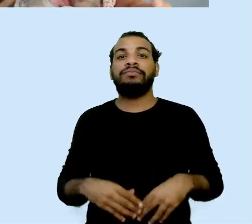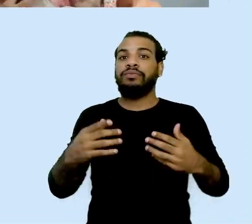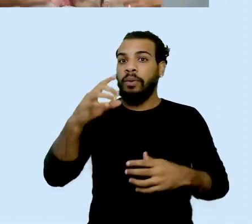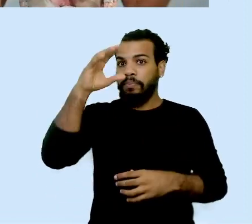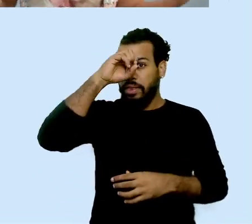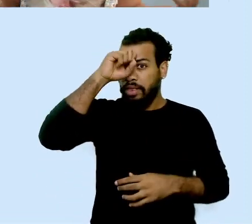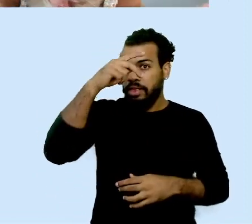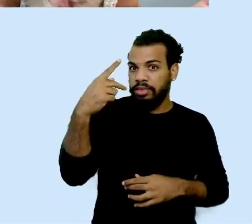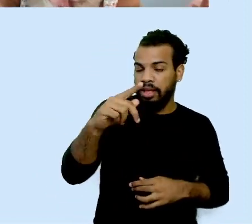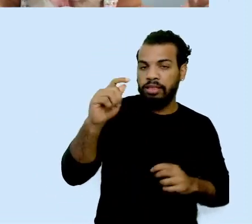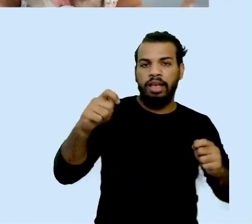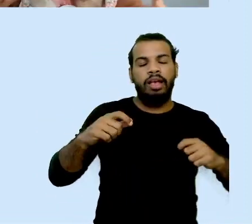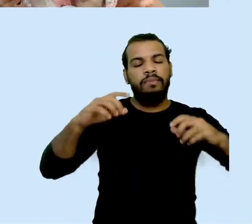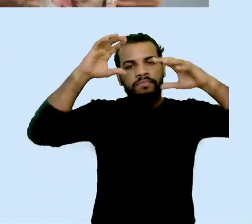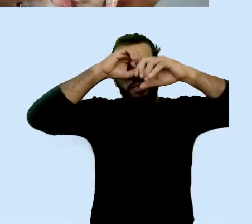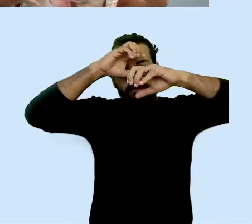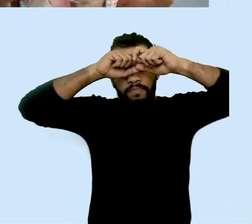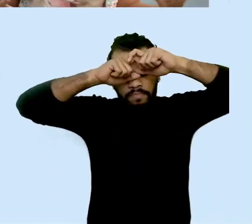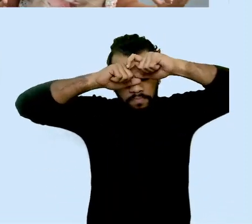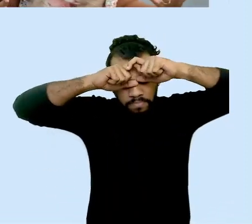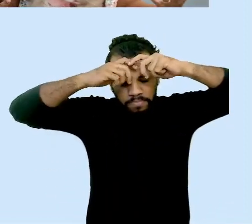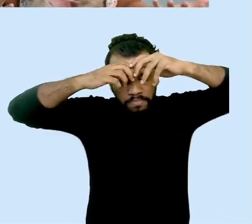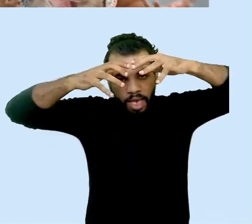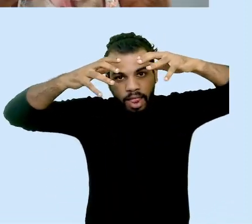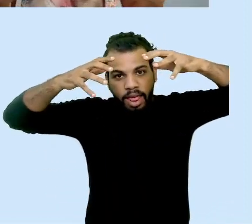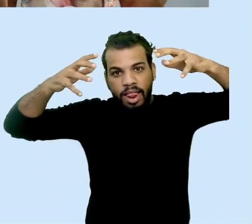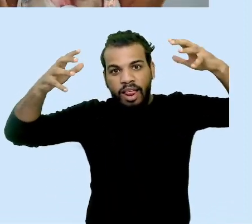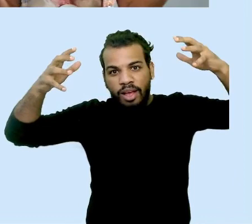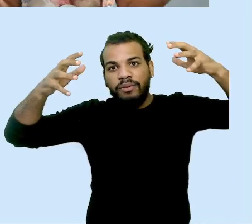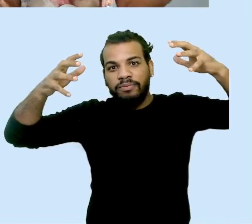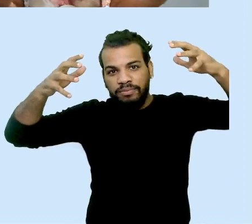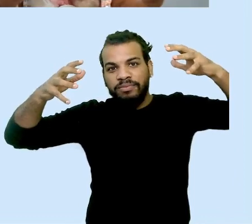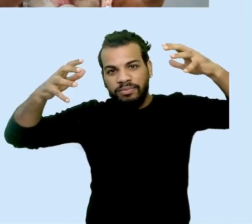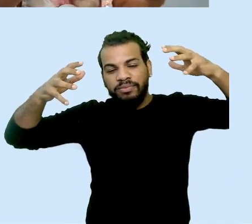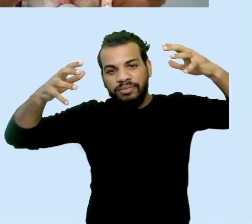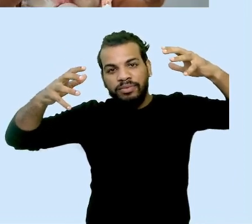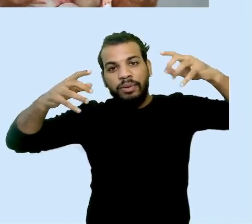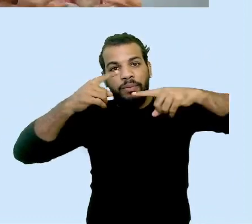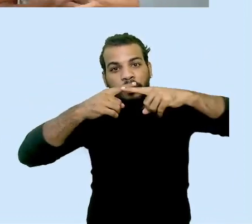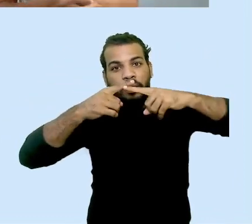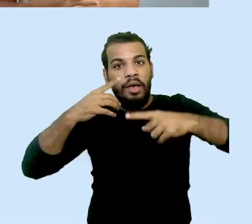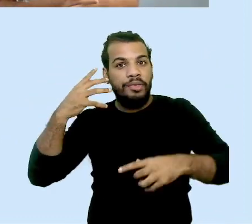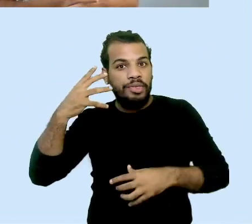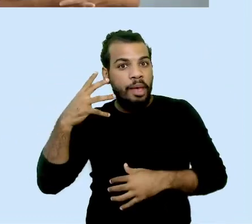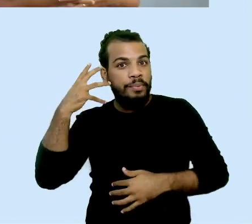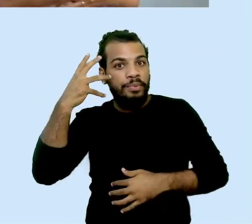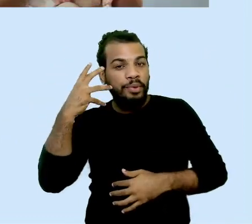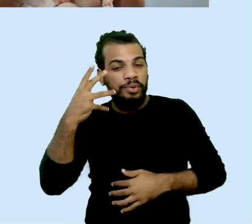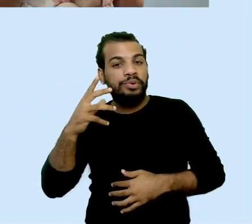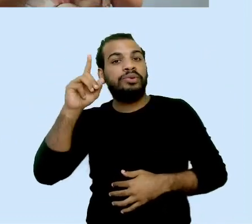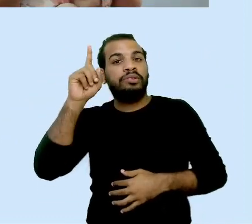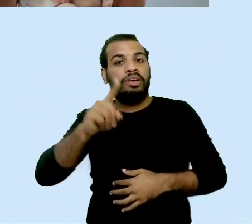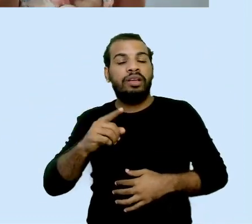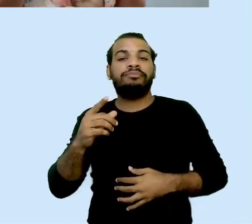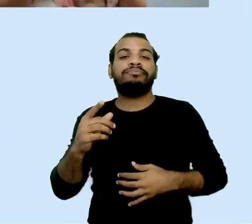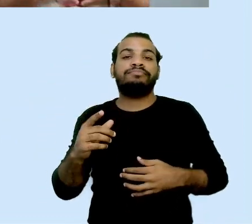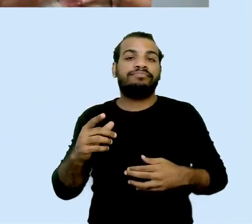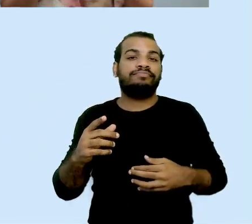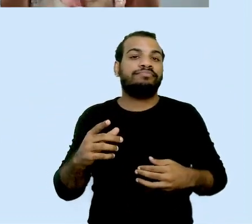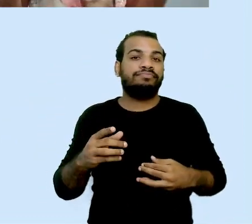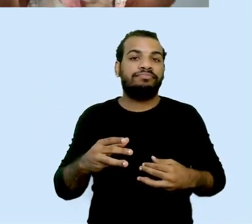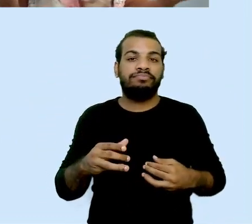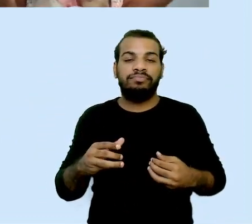aprendizado vai ser muito maior, vai ser muito mais rico. Porque a música em si, ela é uma expressão